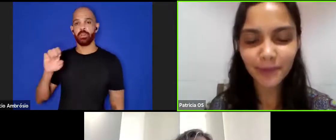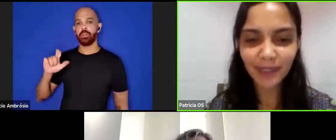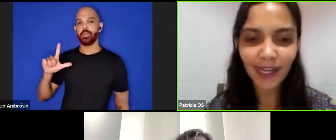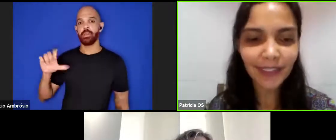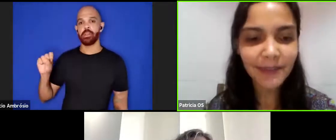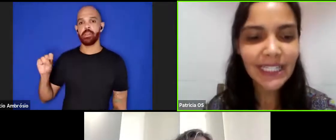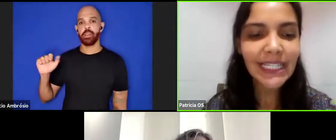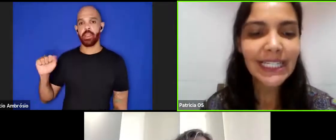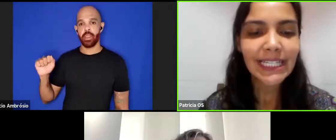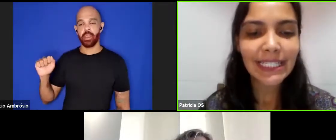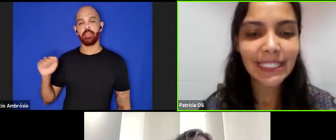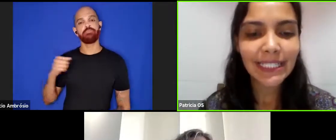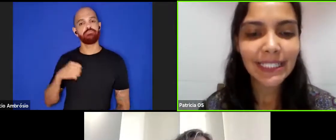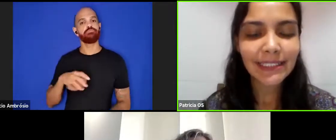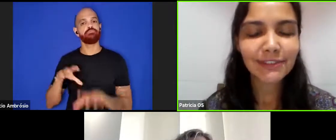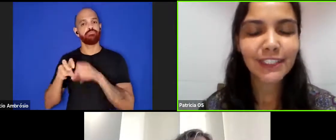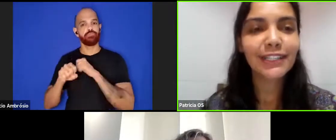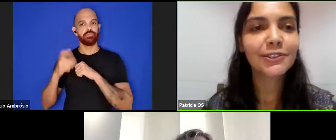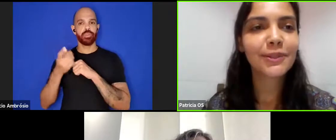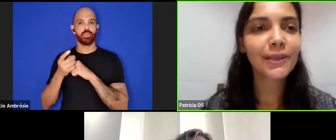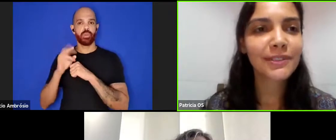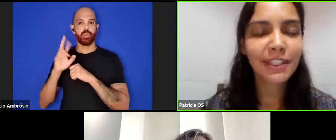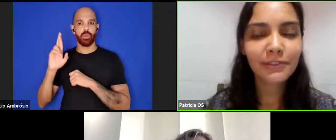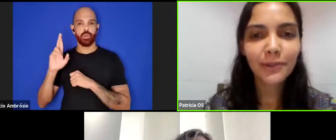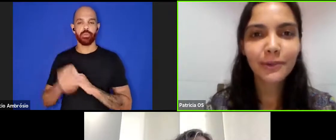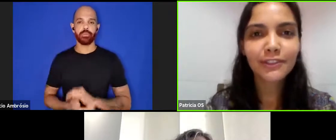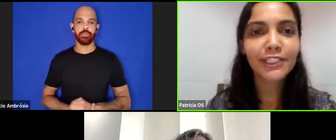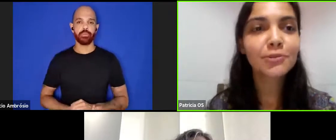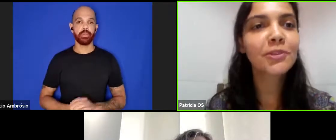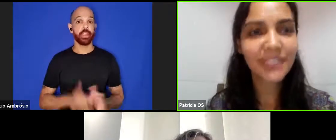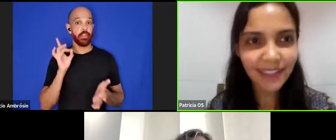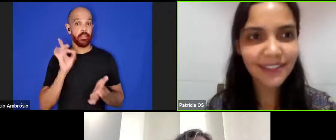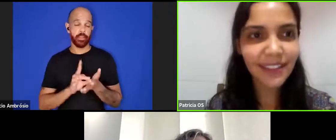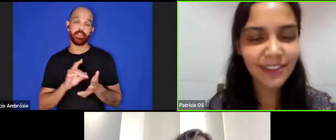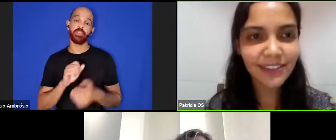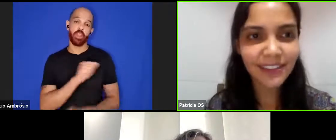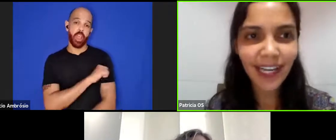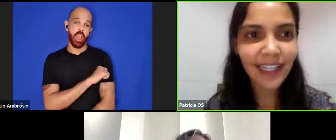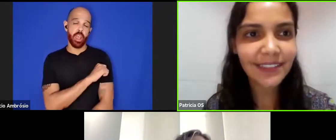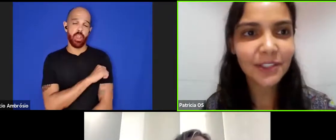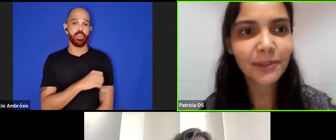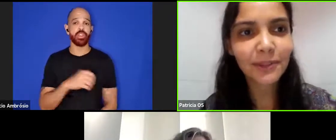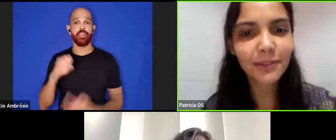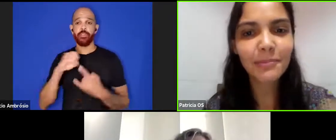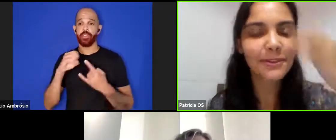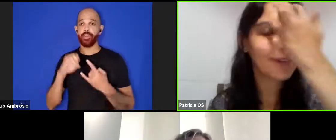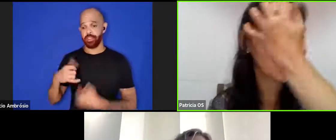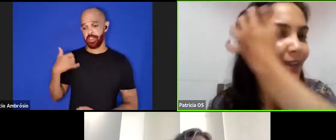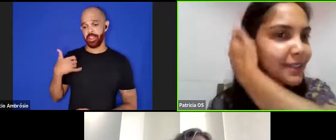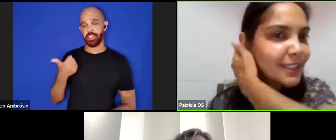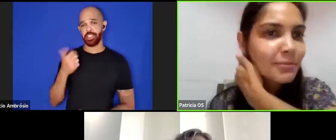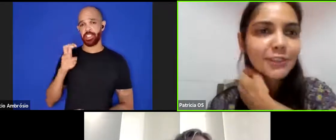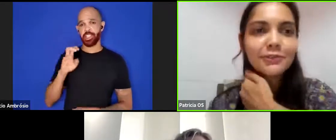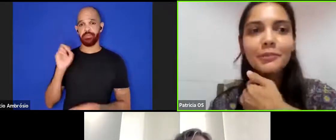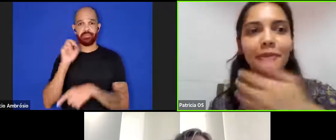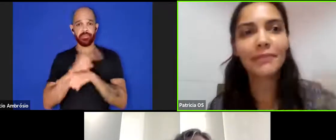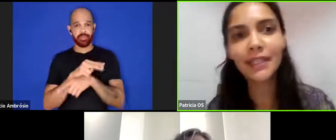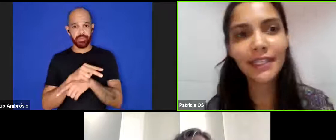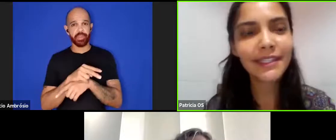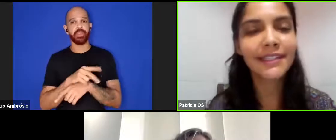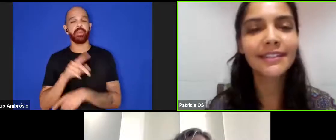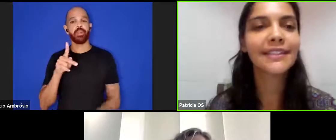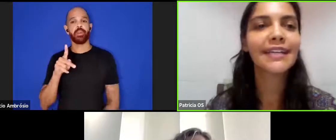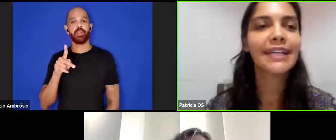construí o meu doutorado. Na verdade, eu sou aluna da Fiocruz desde os meus 15 anos de idade, quando eu fui PROVOC, depois